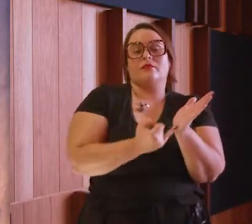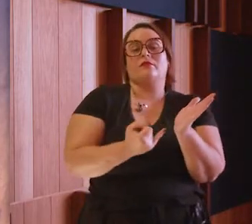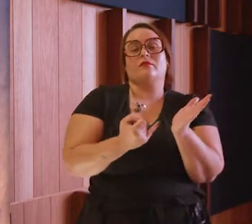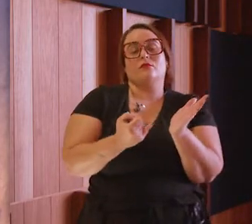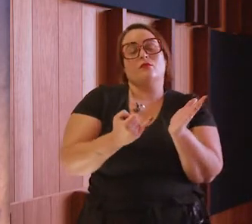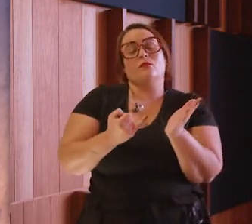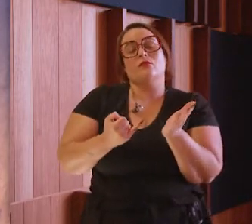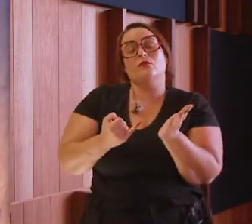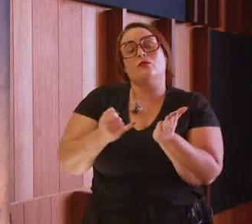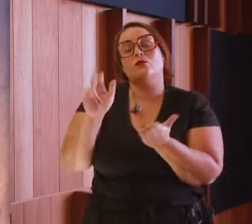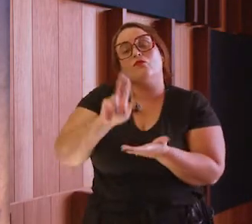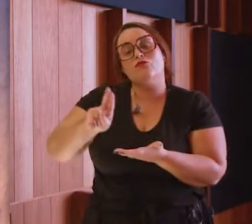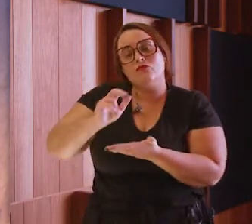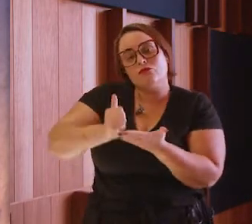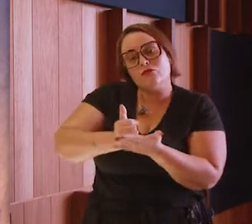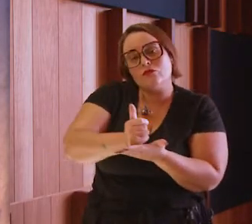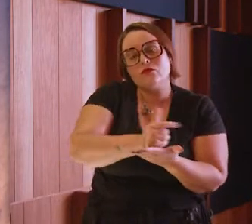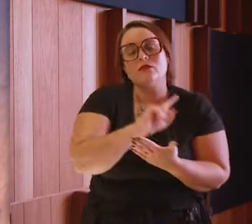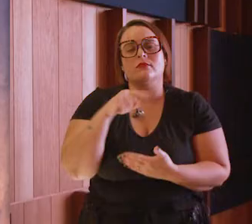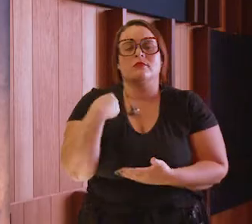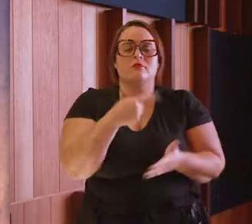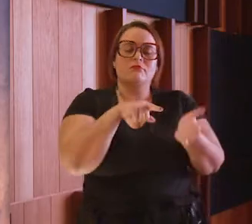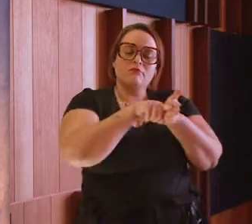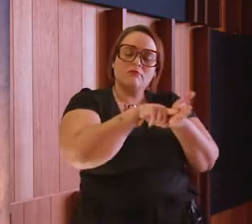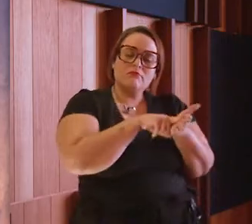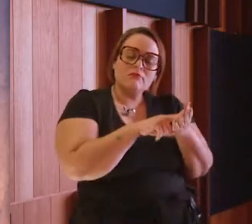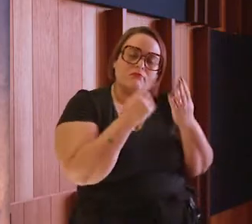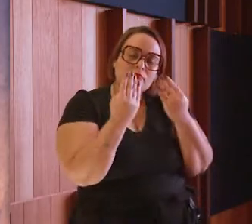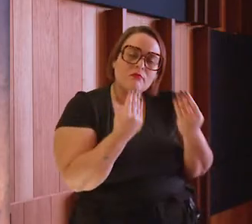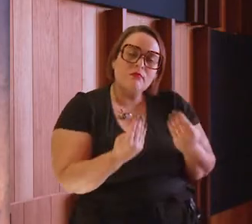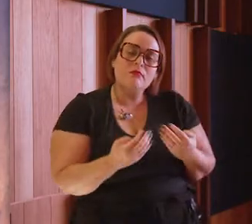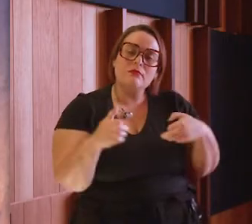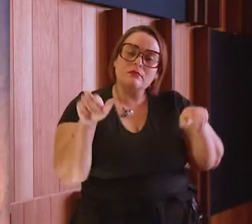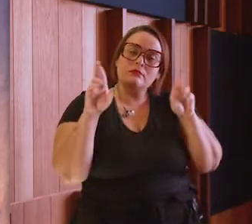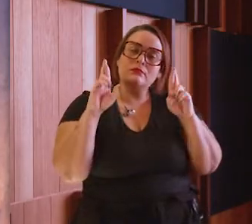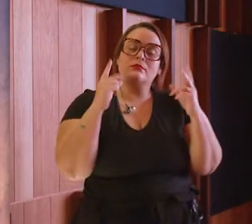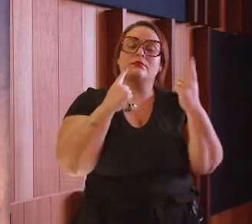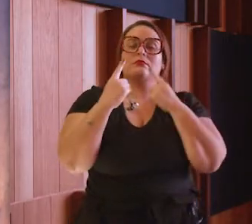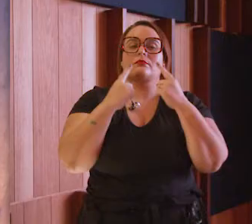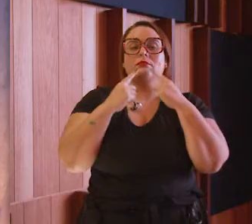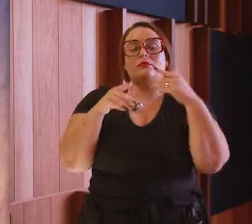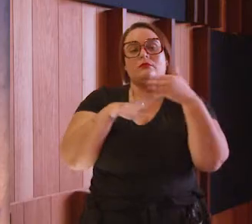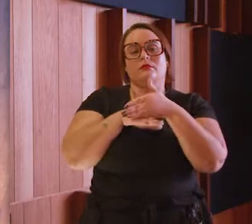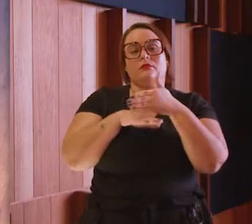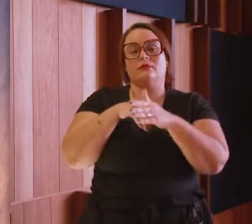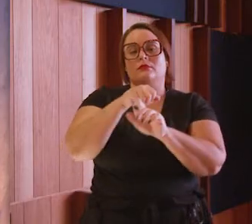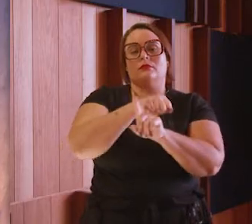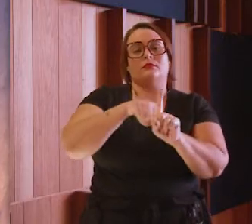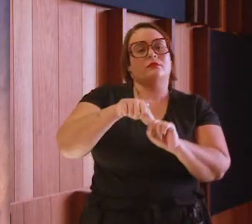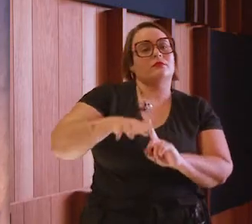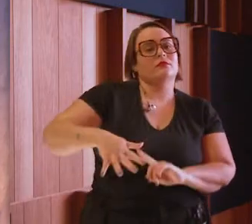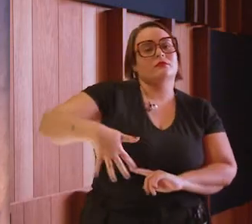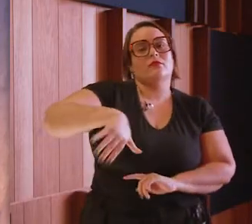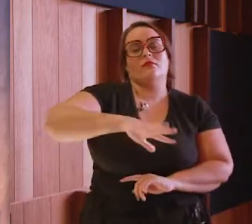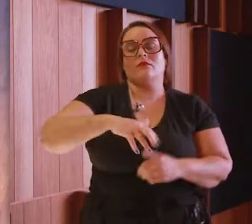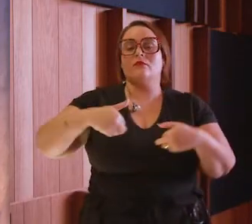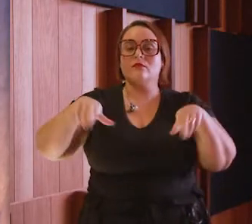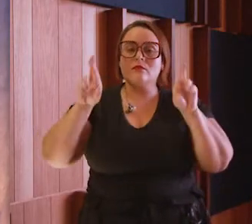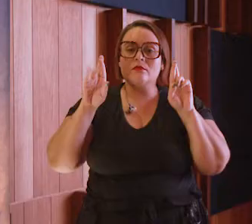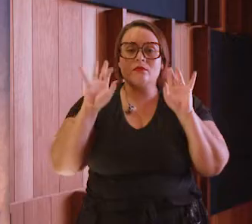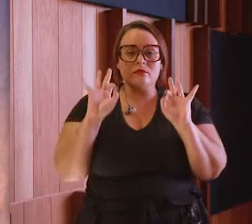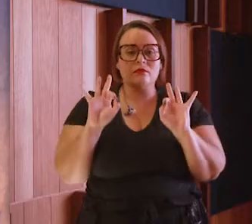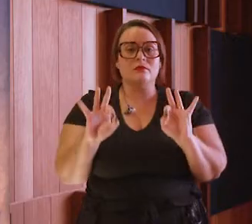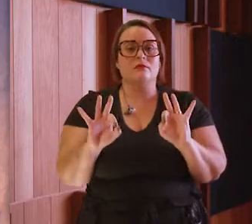a analisar, espero, num debate muito participativo por toda a sociedade, espero, sinceramente,